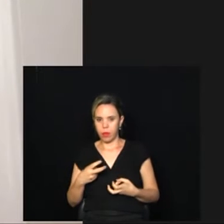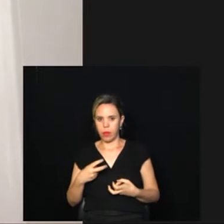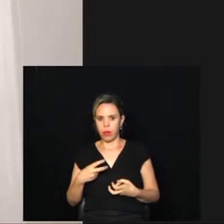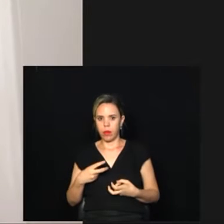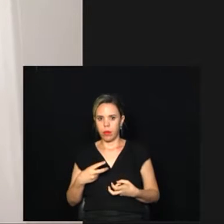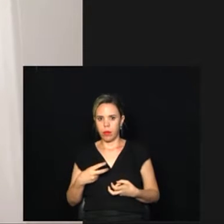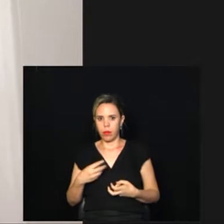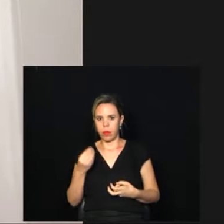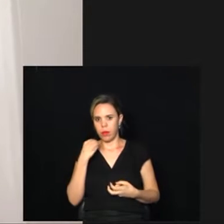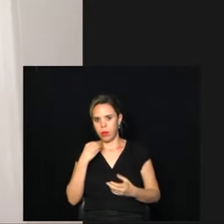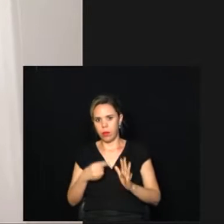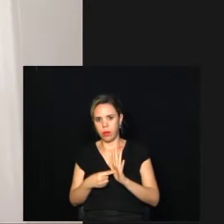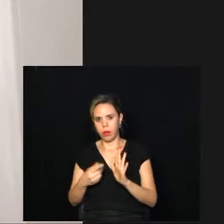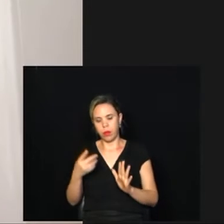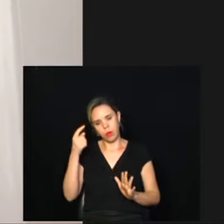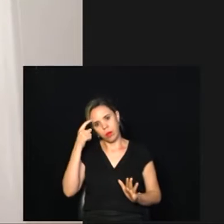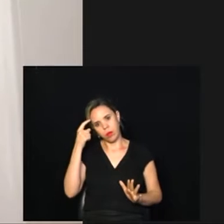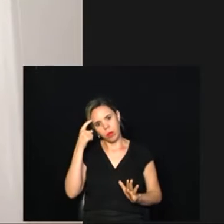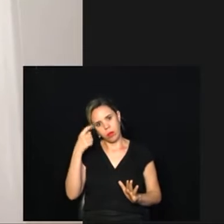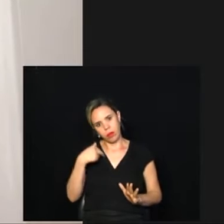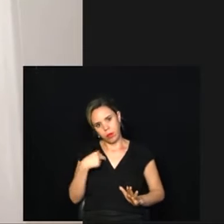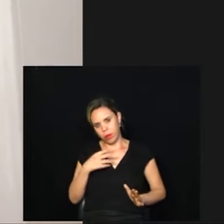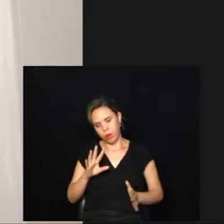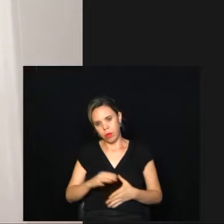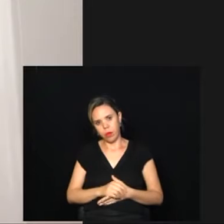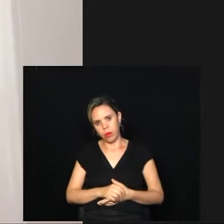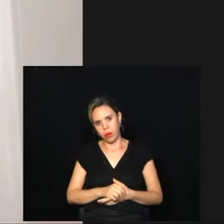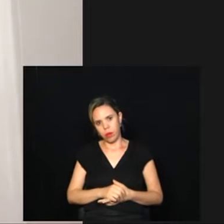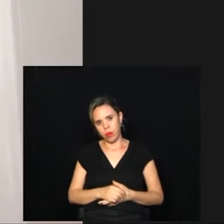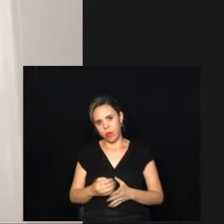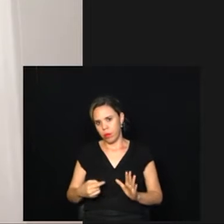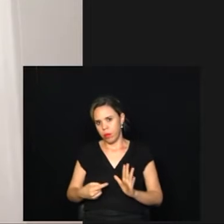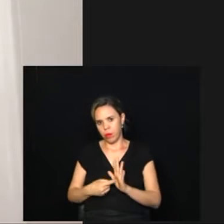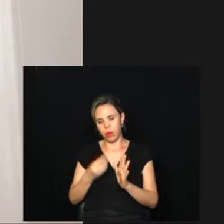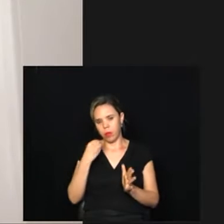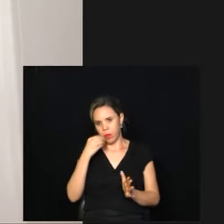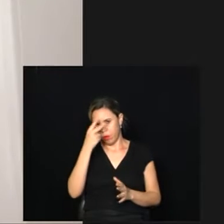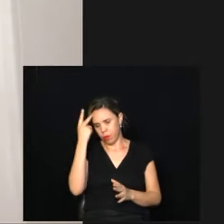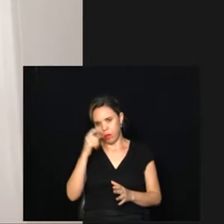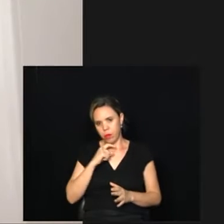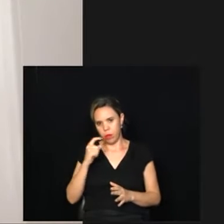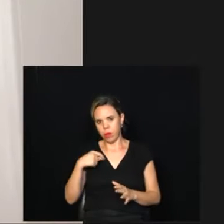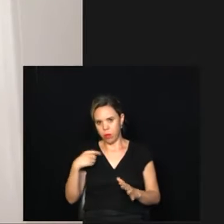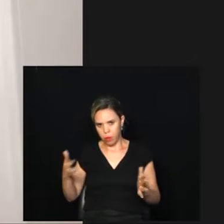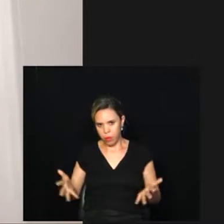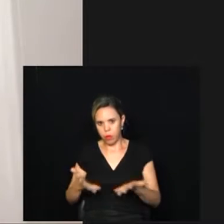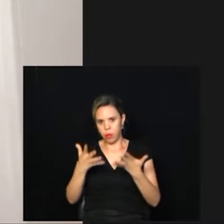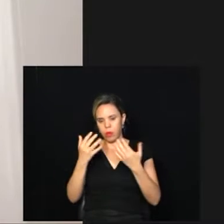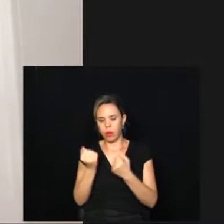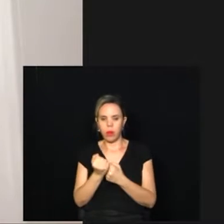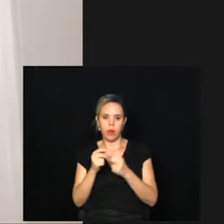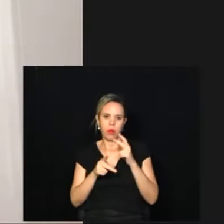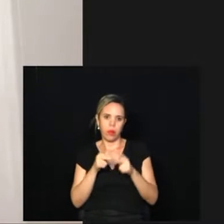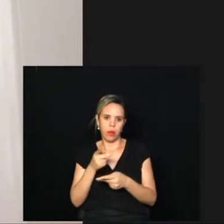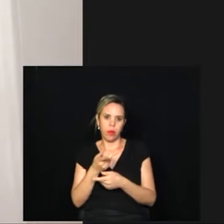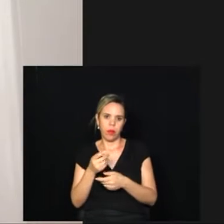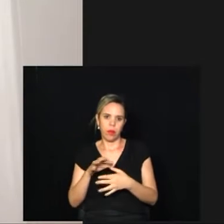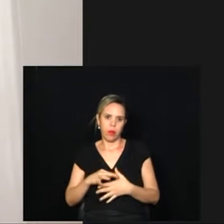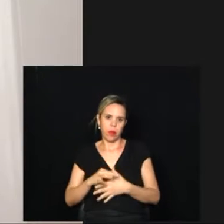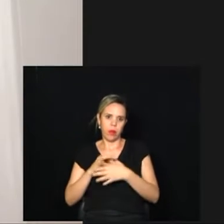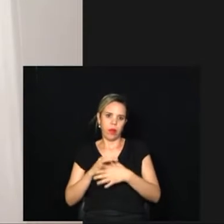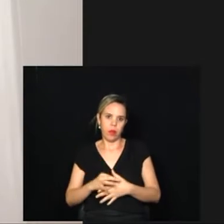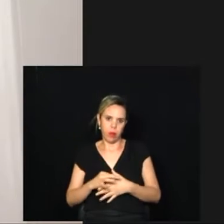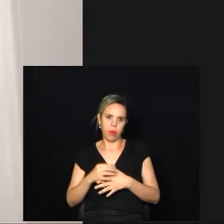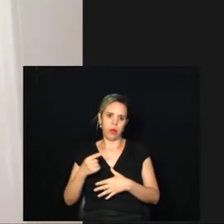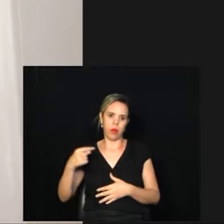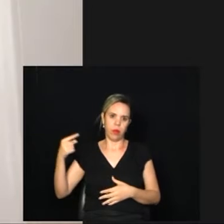notar fraca, né? Na minha cabeça eu não poderia me mostrar fraca para ninguém, porque eu era um ponto de apoio, um ponto de liderança